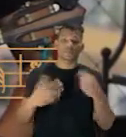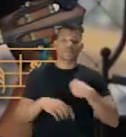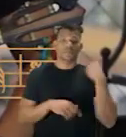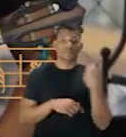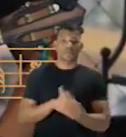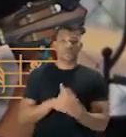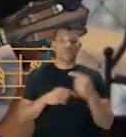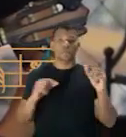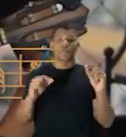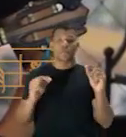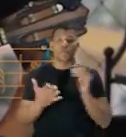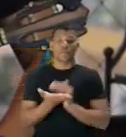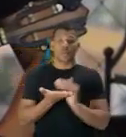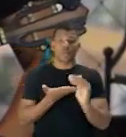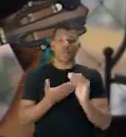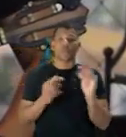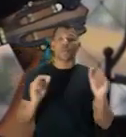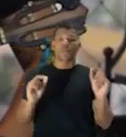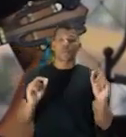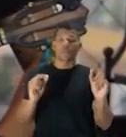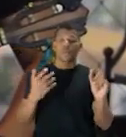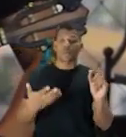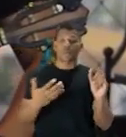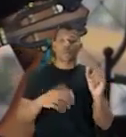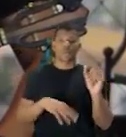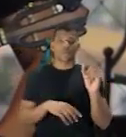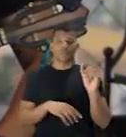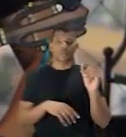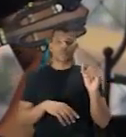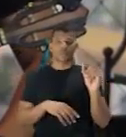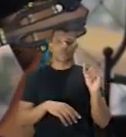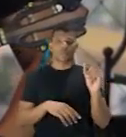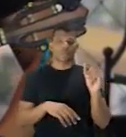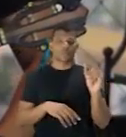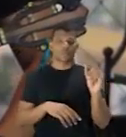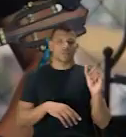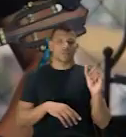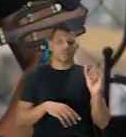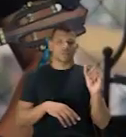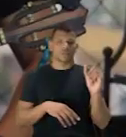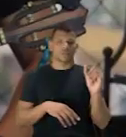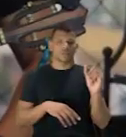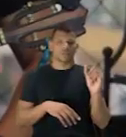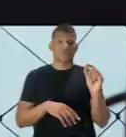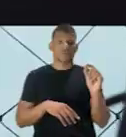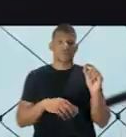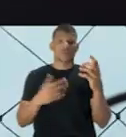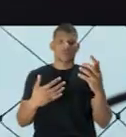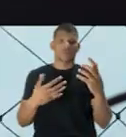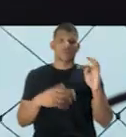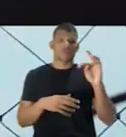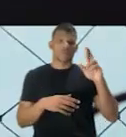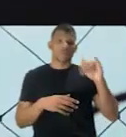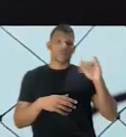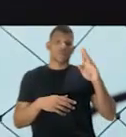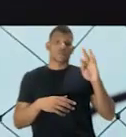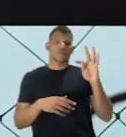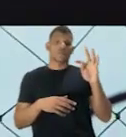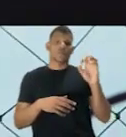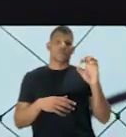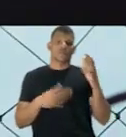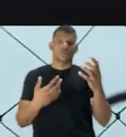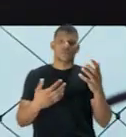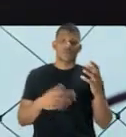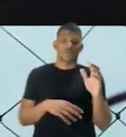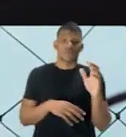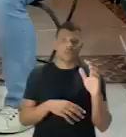a gente começou há uns 6, 7 anos atrás com essa onda do tributo a João Nogueira. E